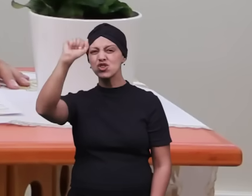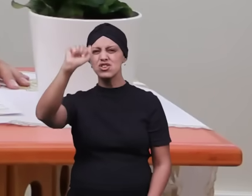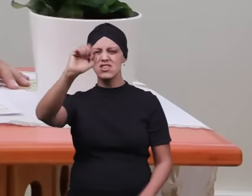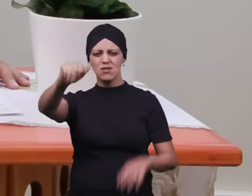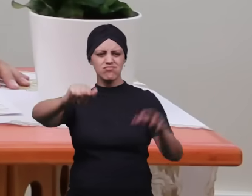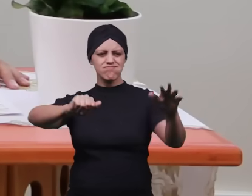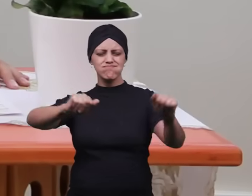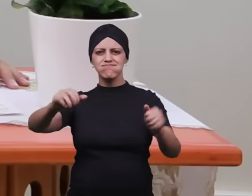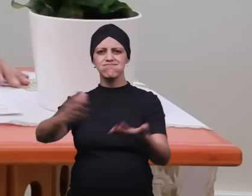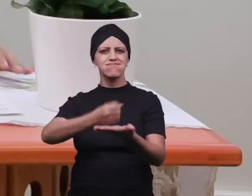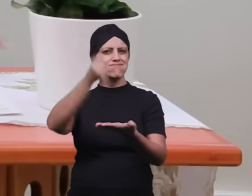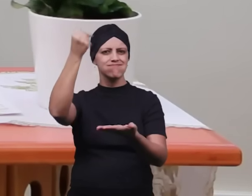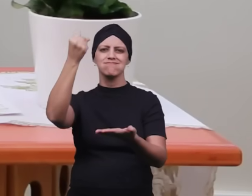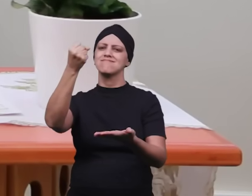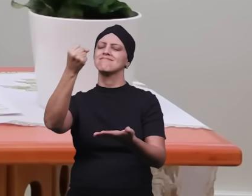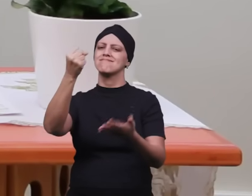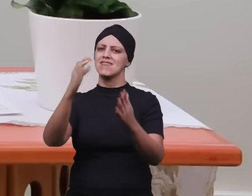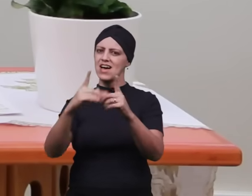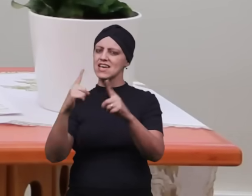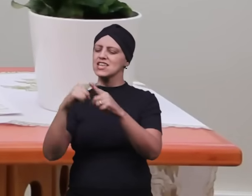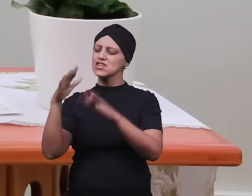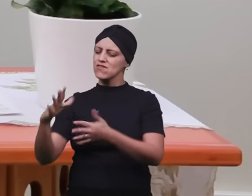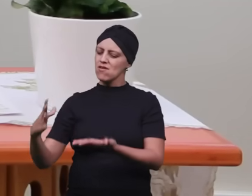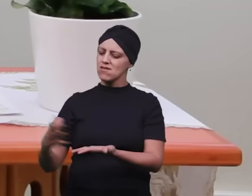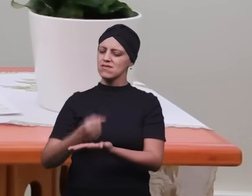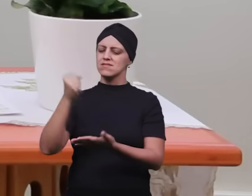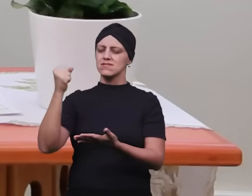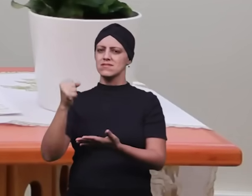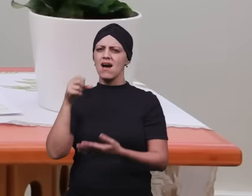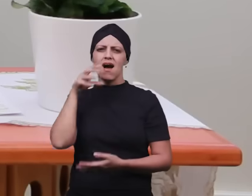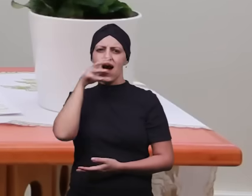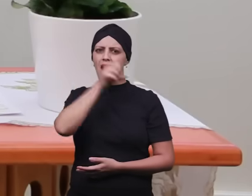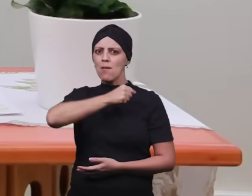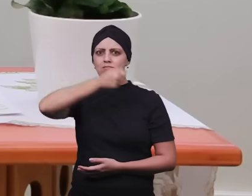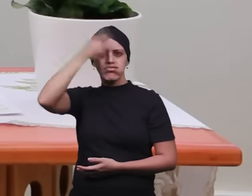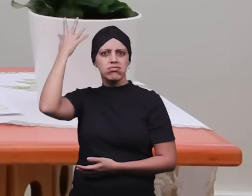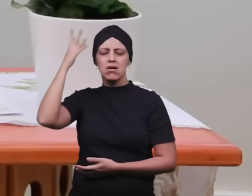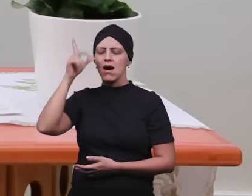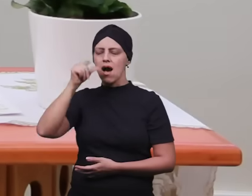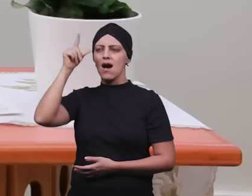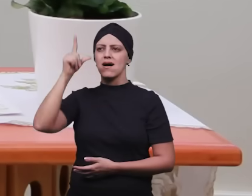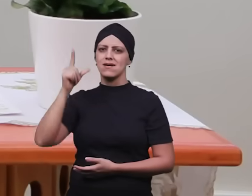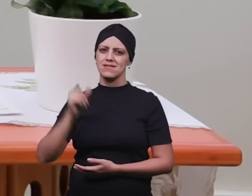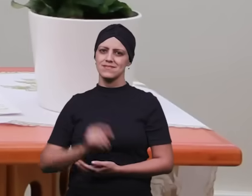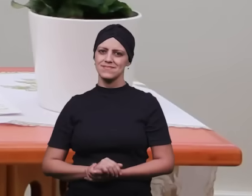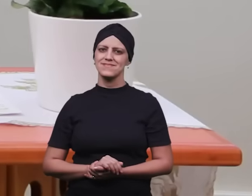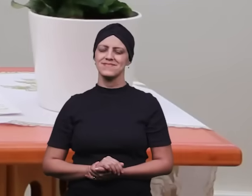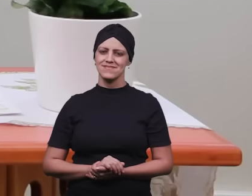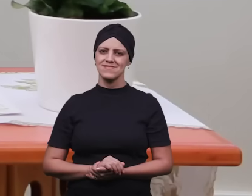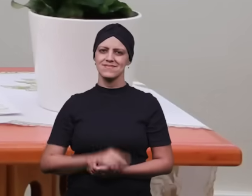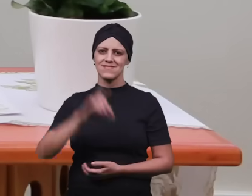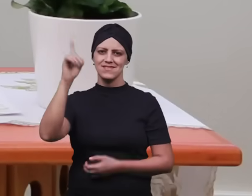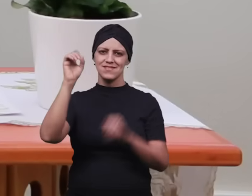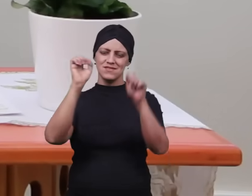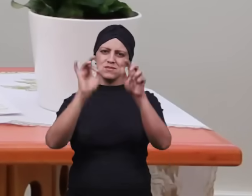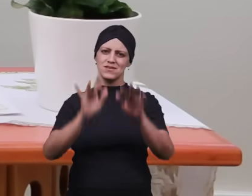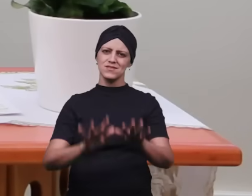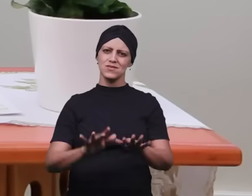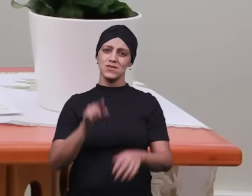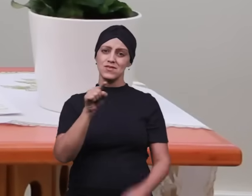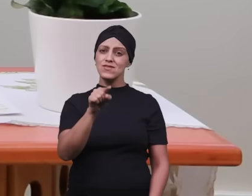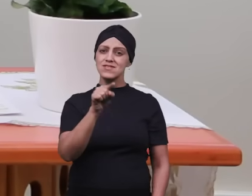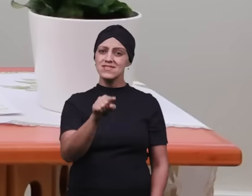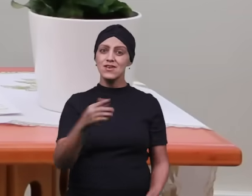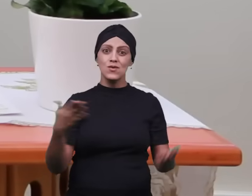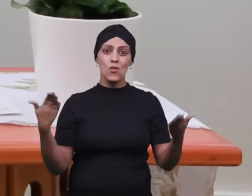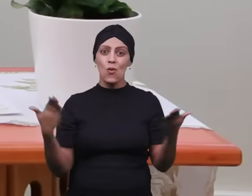dia que ela tocar, a igreja será levada num abrir e fechar de olhos. Que Deus nos abençoe e